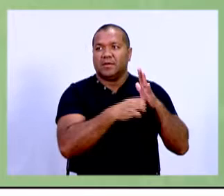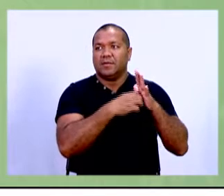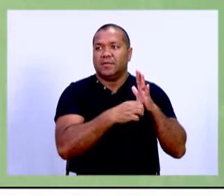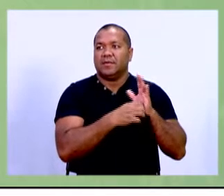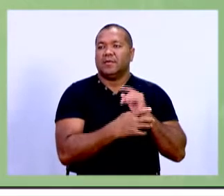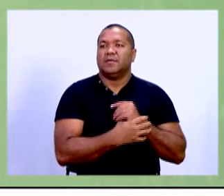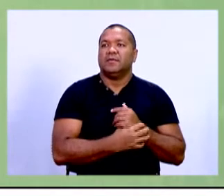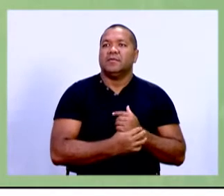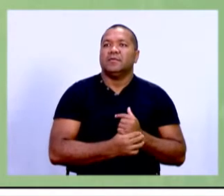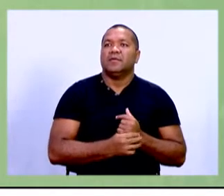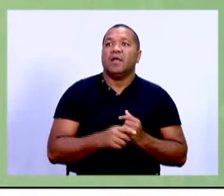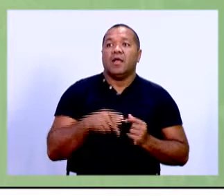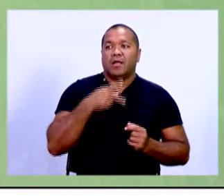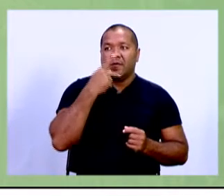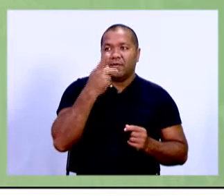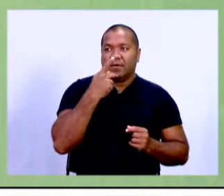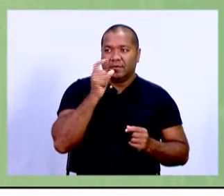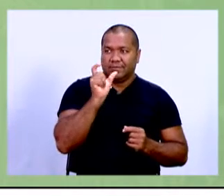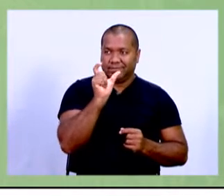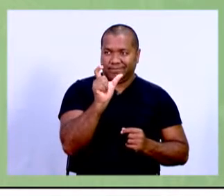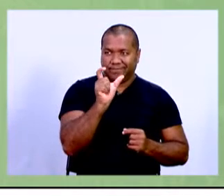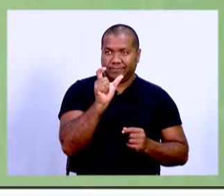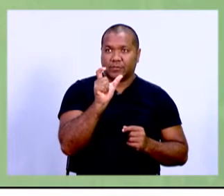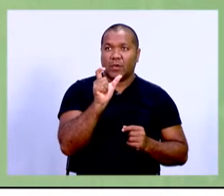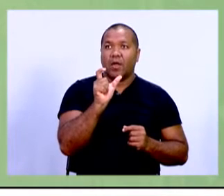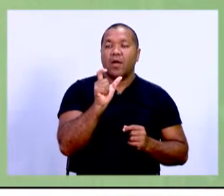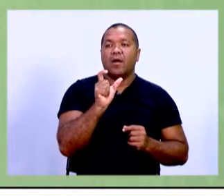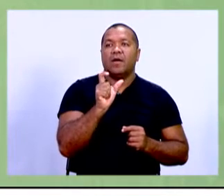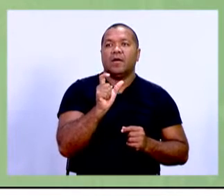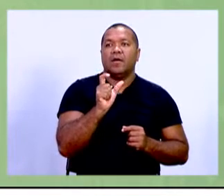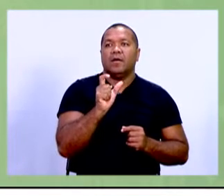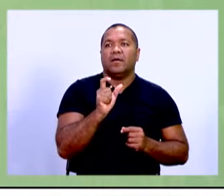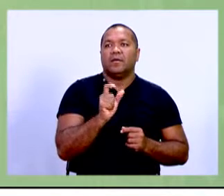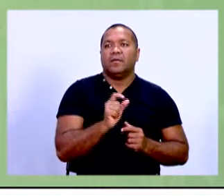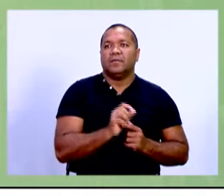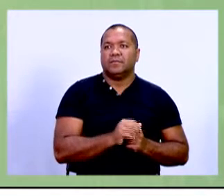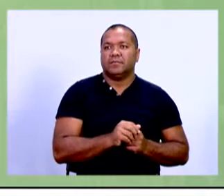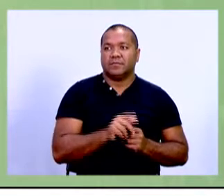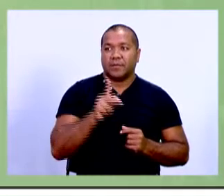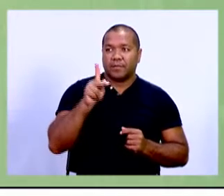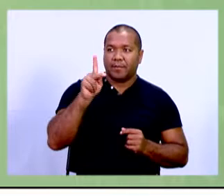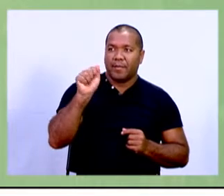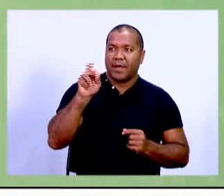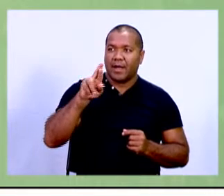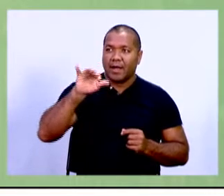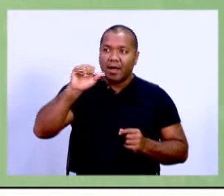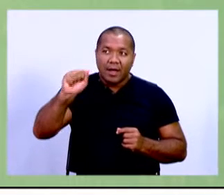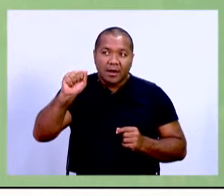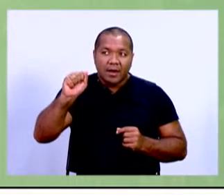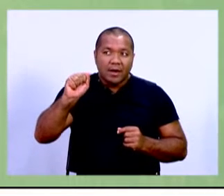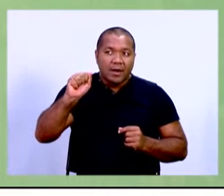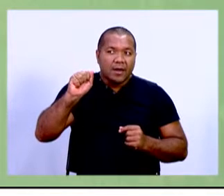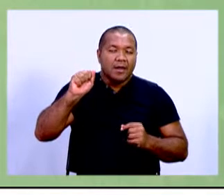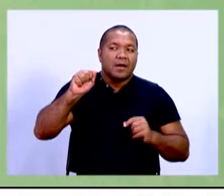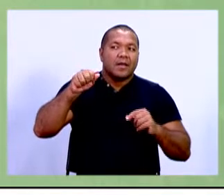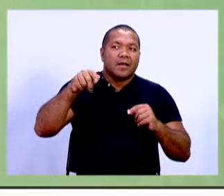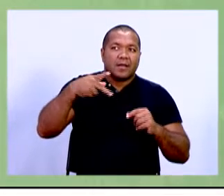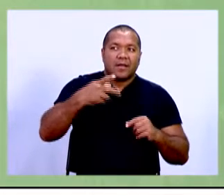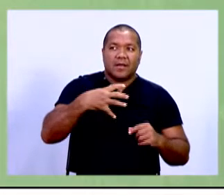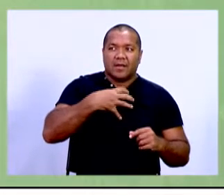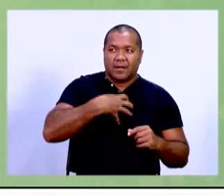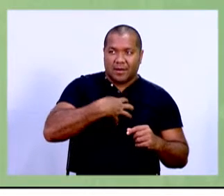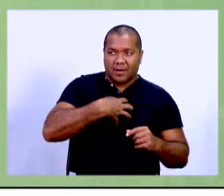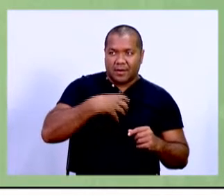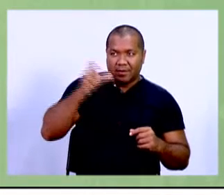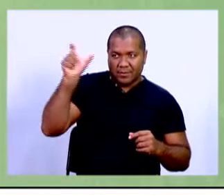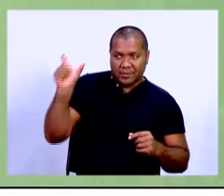Ele diz o seguinte: para, que é a nossa primeira palavra-chave, para satisfazer ao cliente, que é o